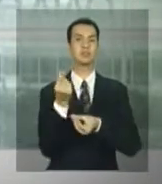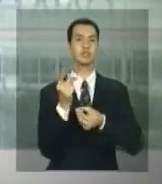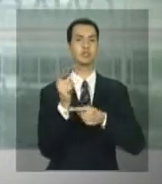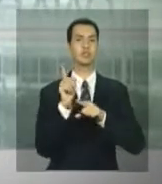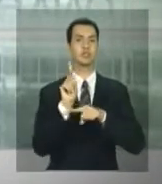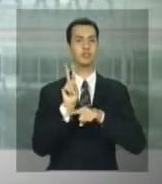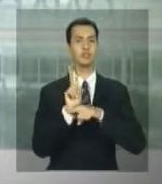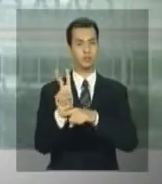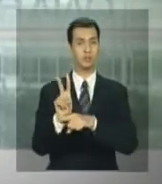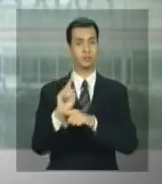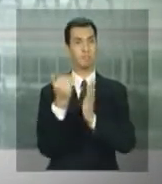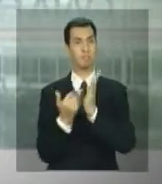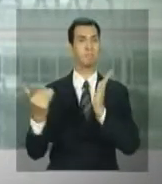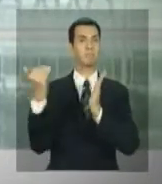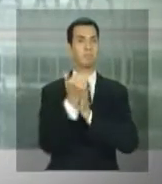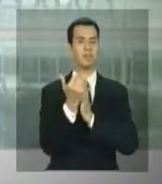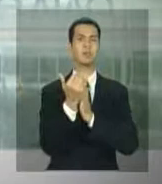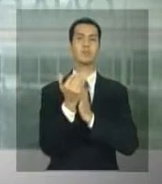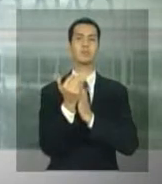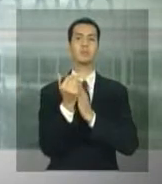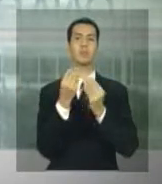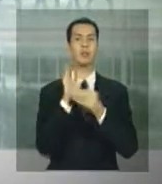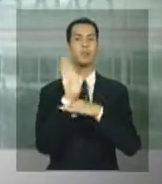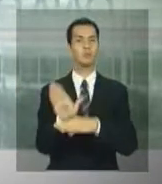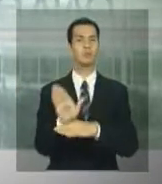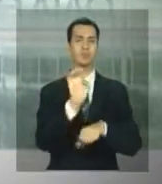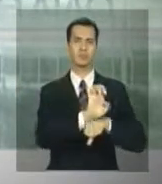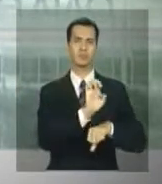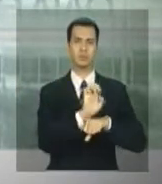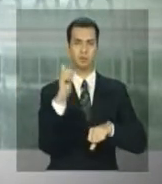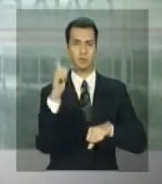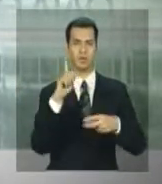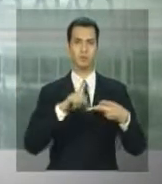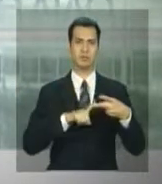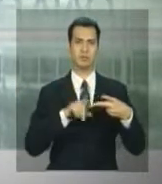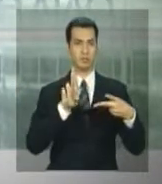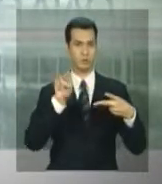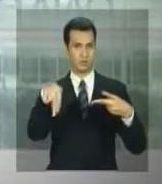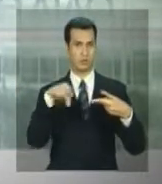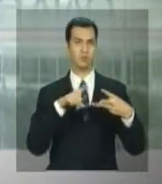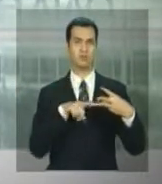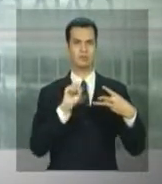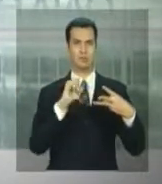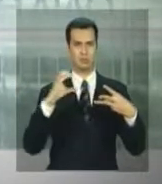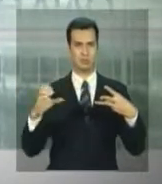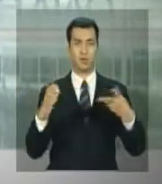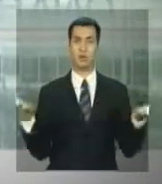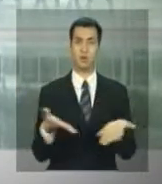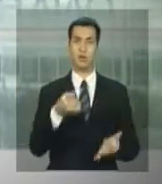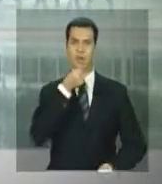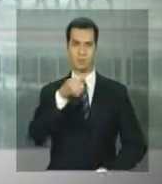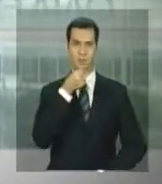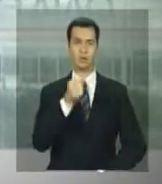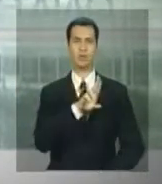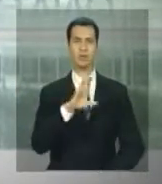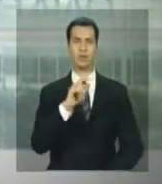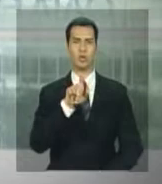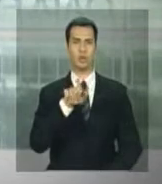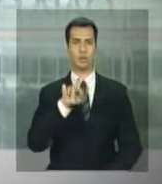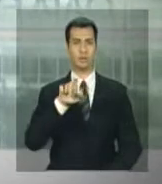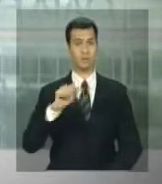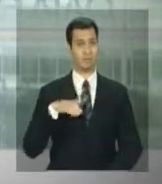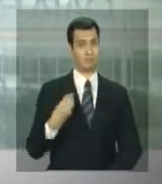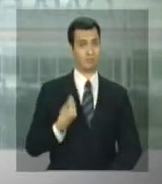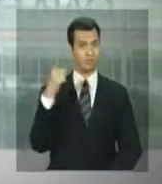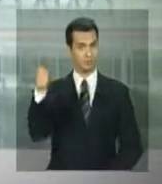dos estados de Goiás, Rio Grande do Norte e Santa Catarina. A repórter Carolina Monteiro continua no Palácio do Planalto e tem